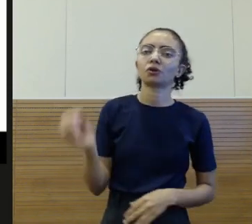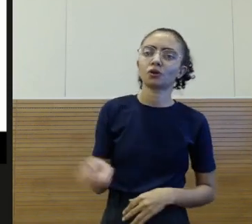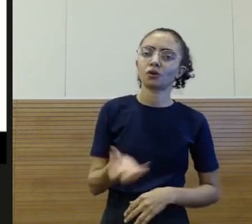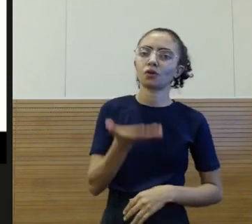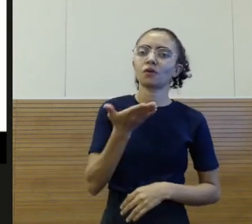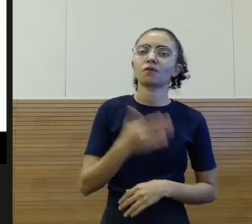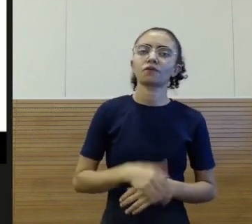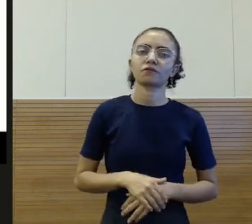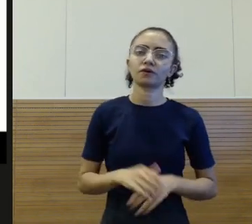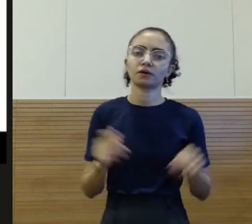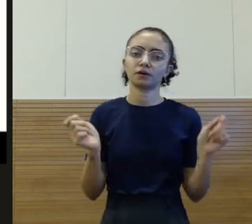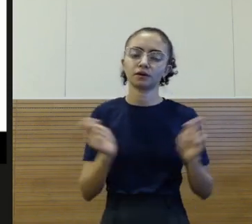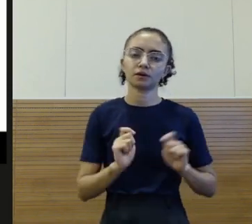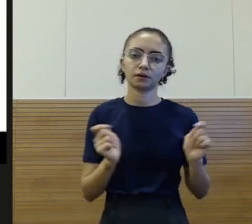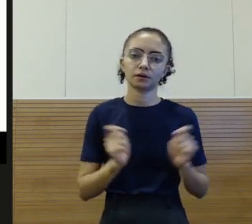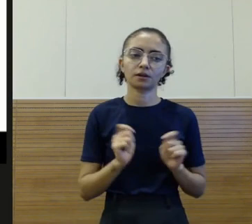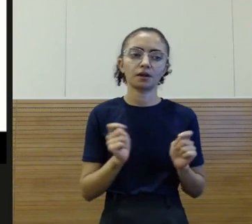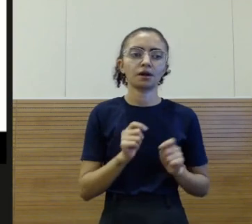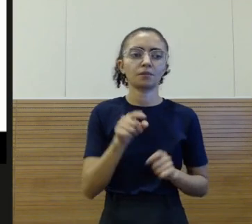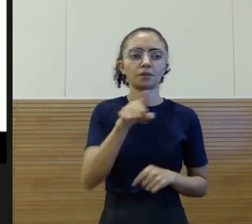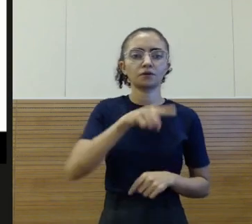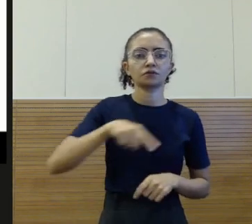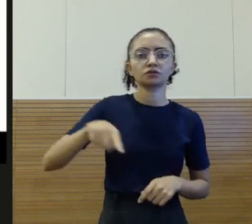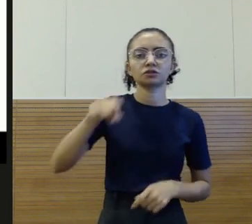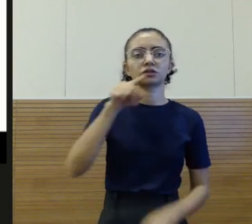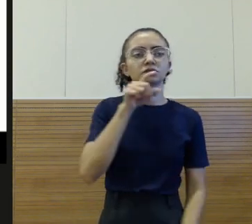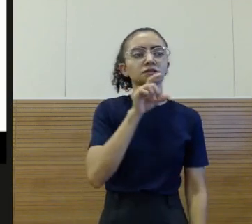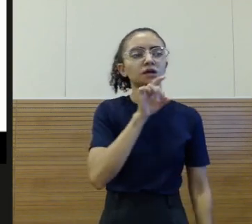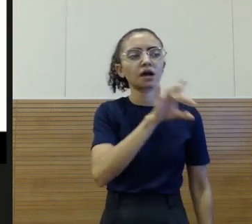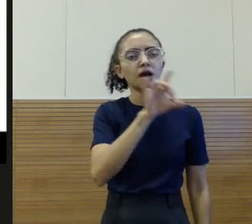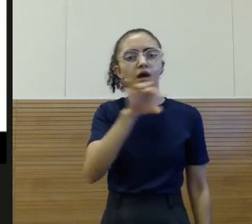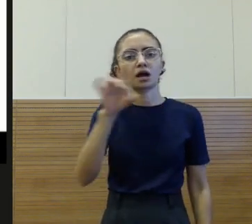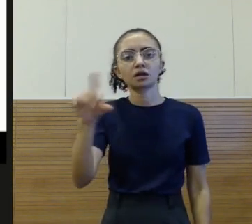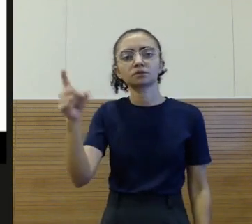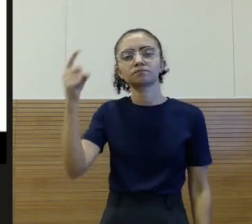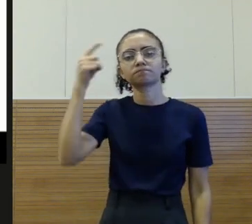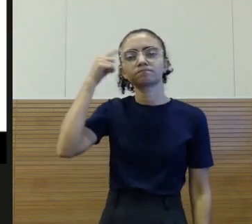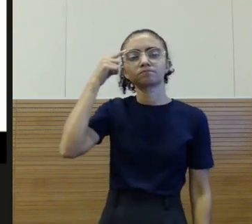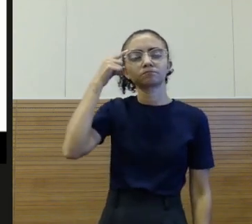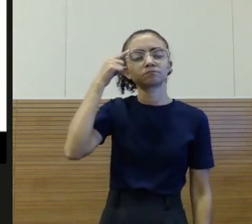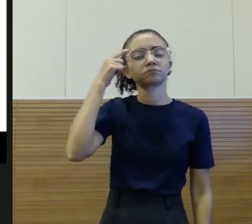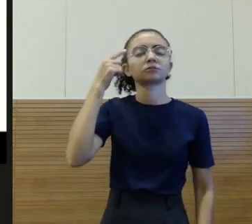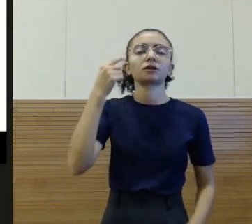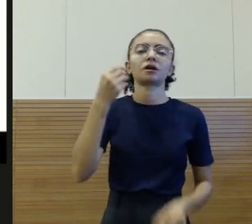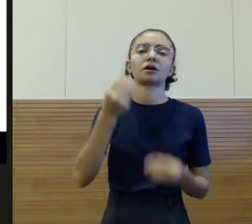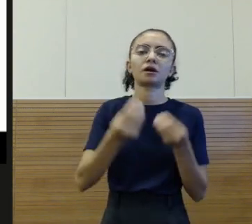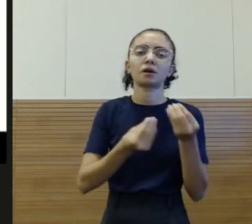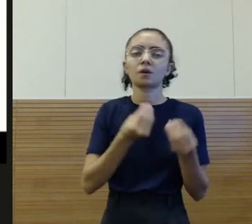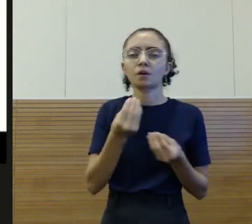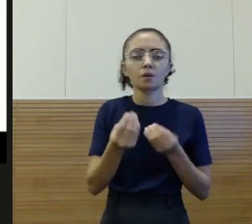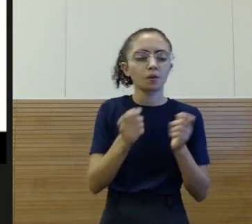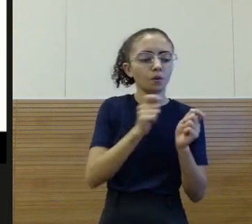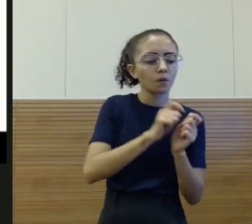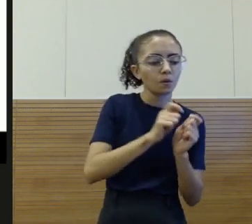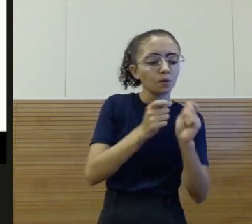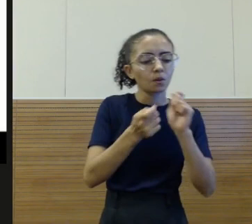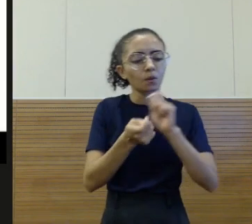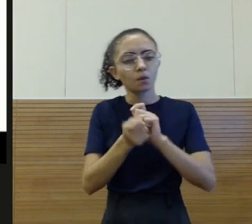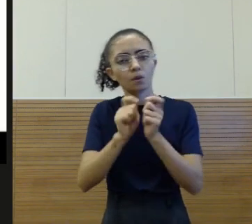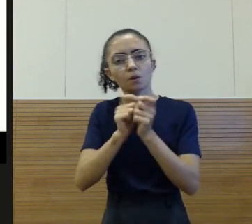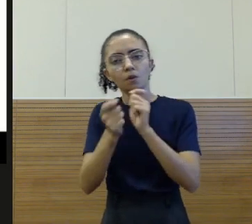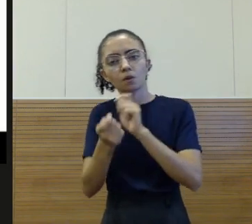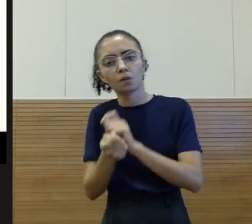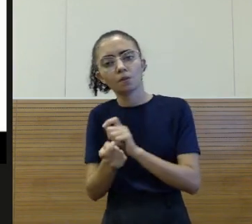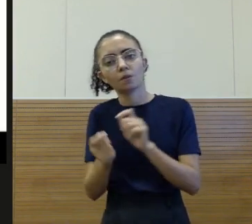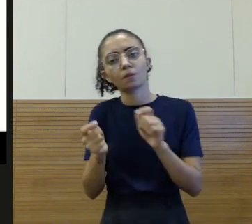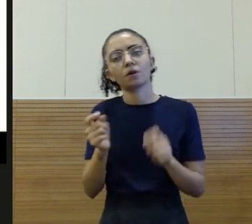seja de utilidade para cada um de vocês, para poder pensar e redesenhar essa forma em como acreditamos que